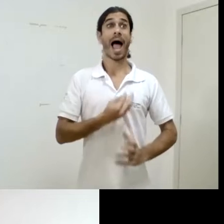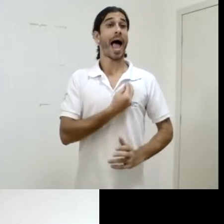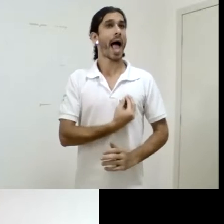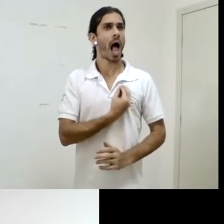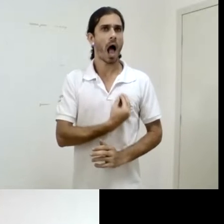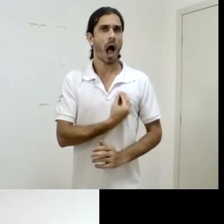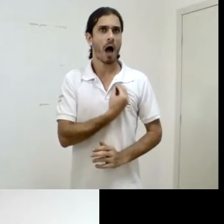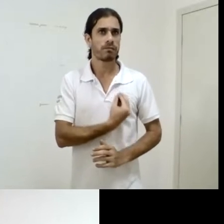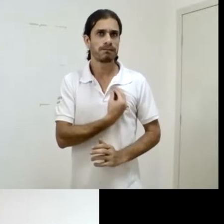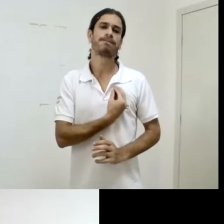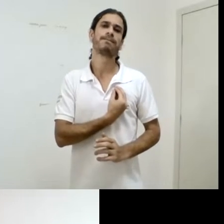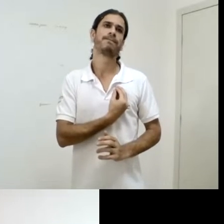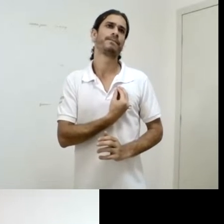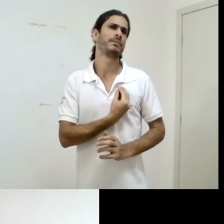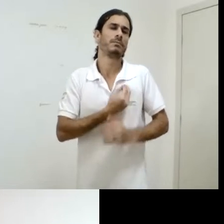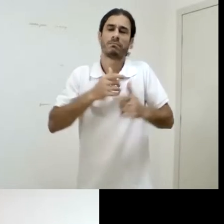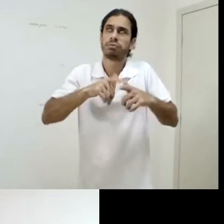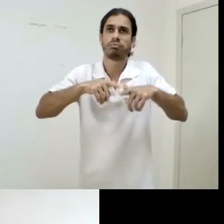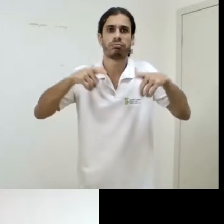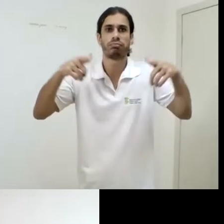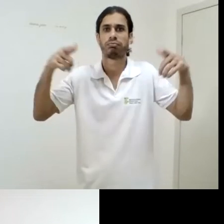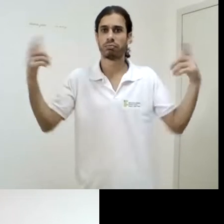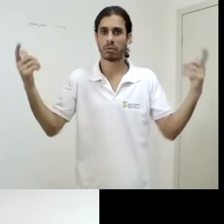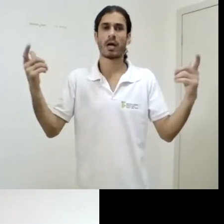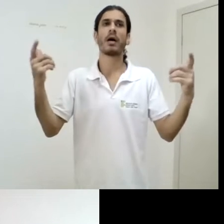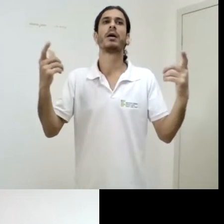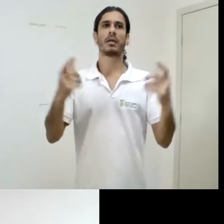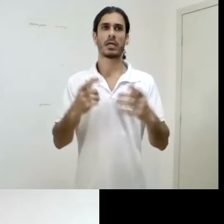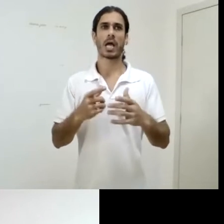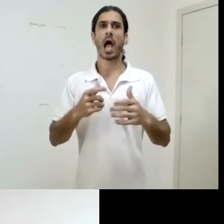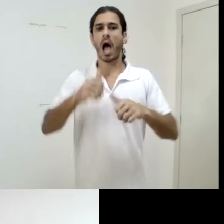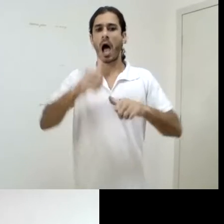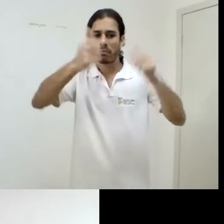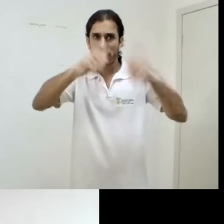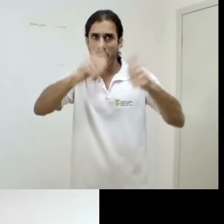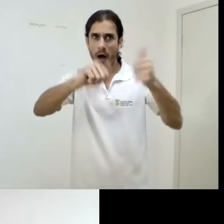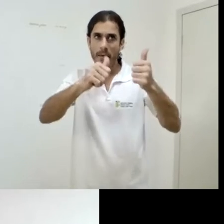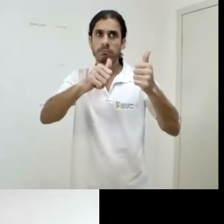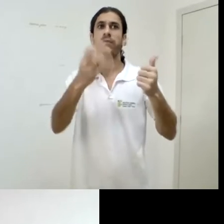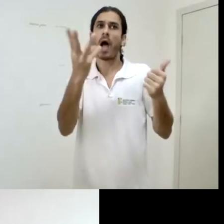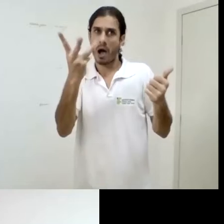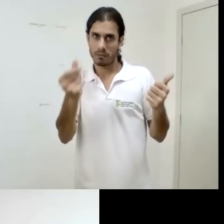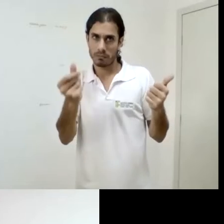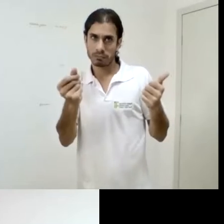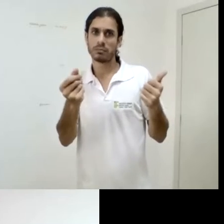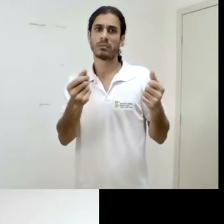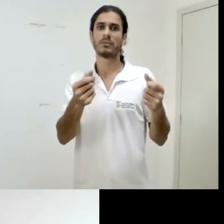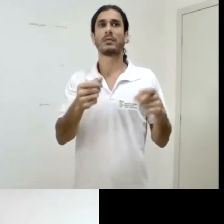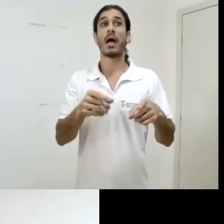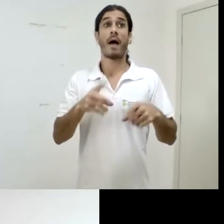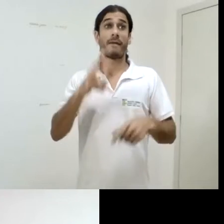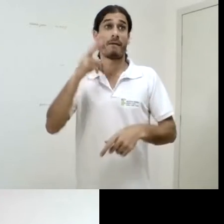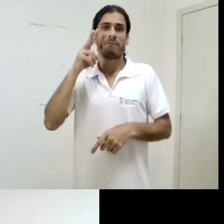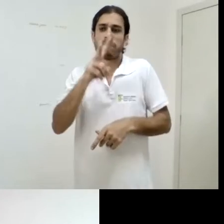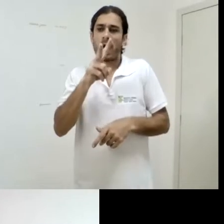Isso que dá qualidade, pesquisa qualitativa, né? São as, a imprevisibilidade, aí o outro também.